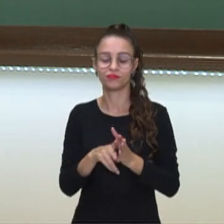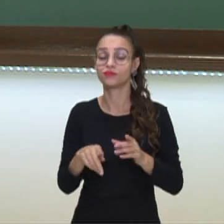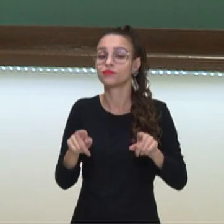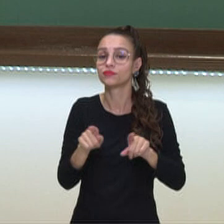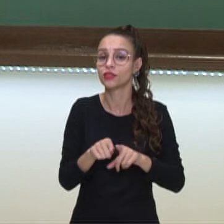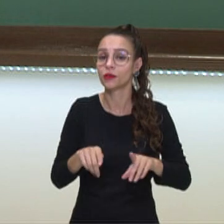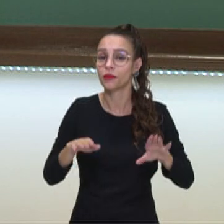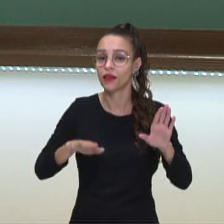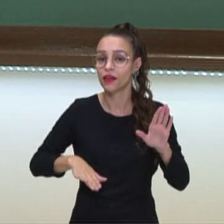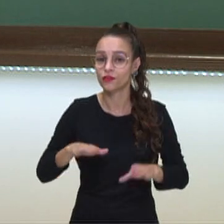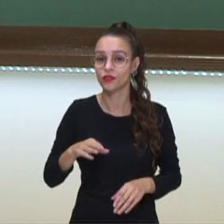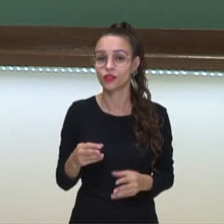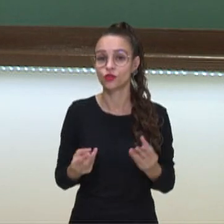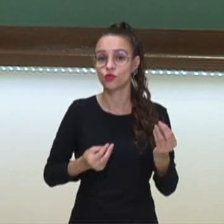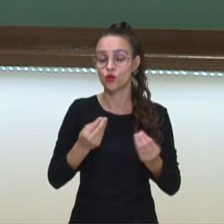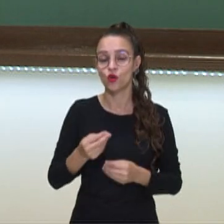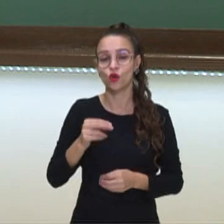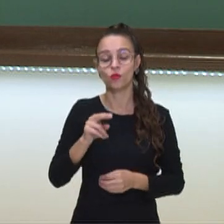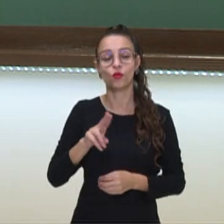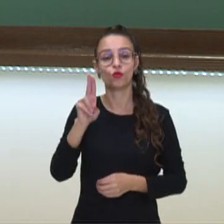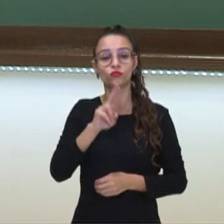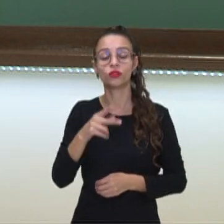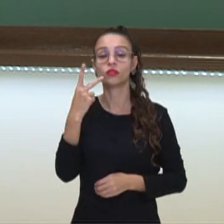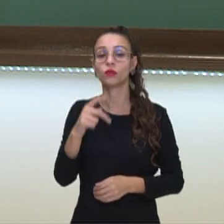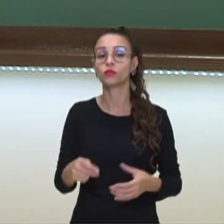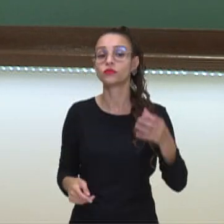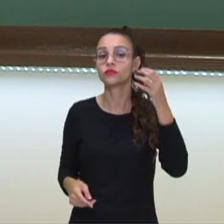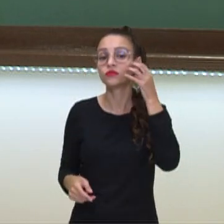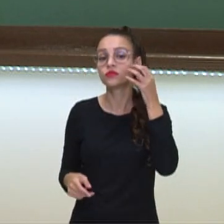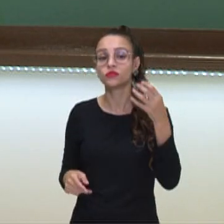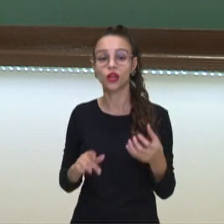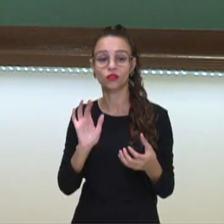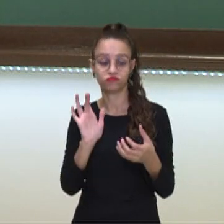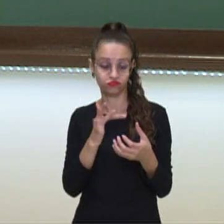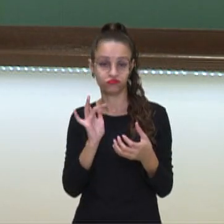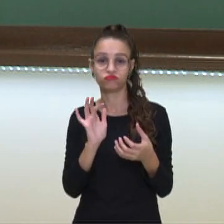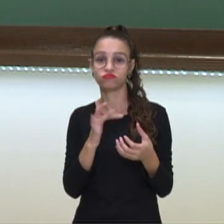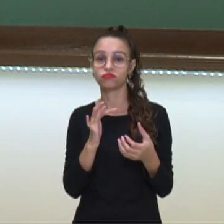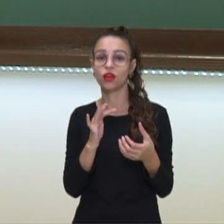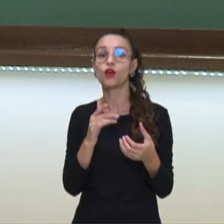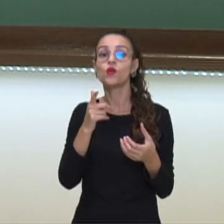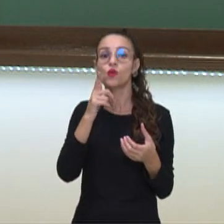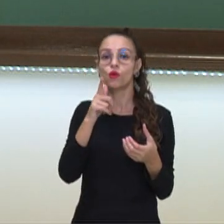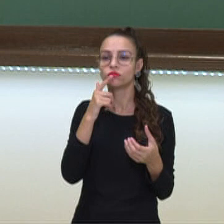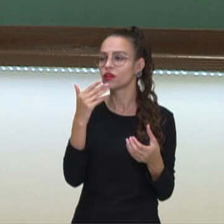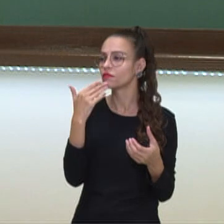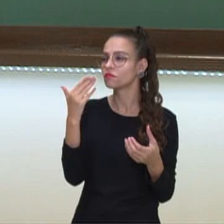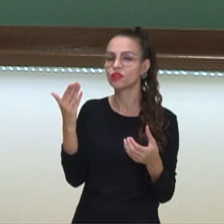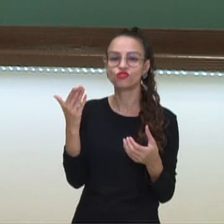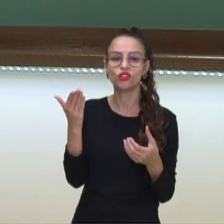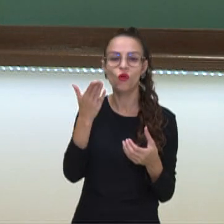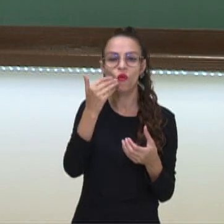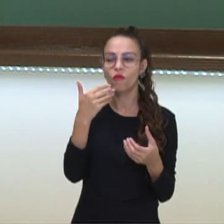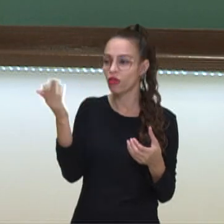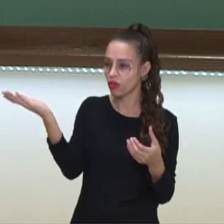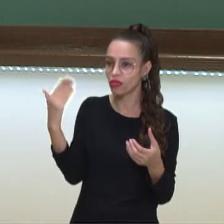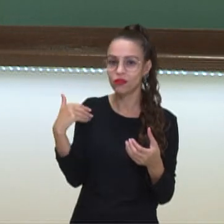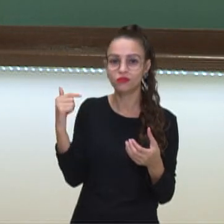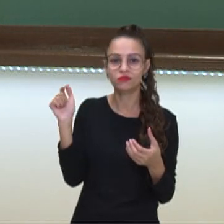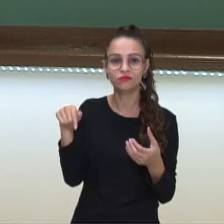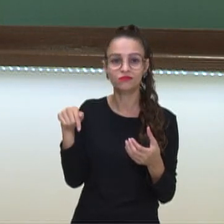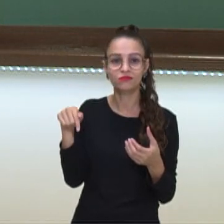vezes, através do seu smartphone, você consegue solicitar alguma comida de uma